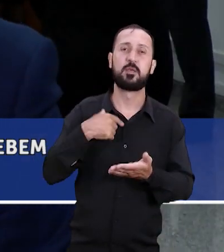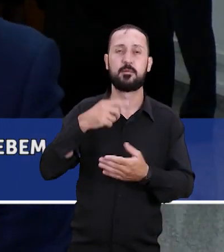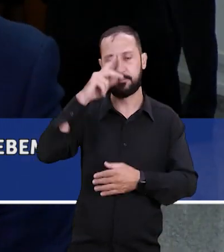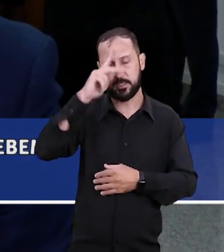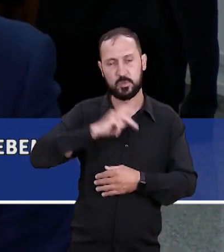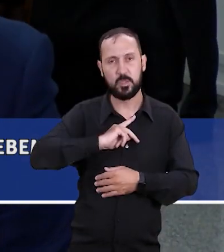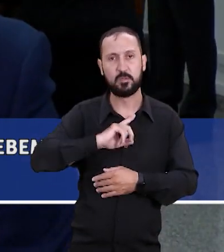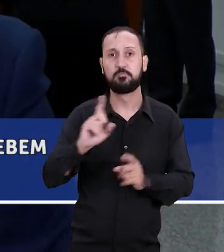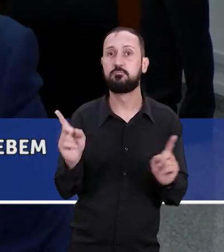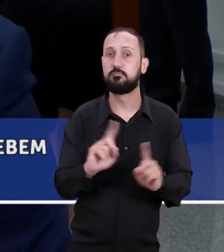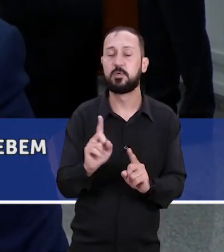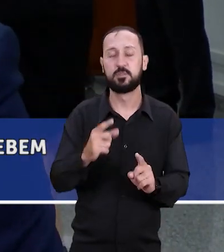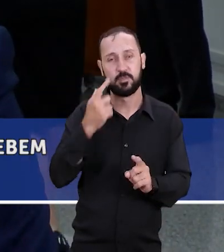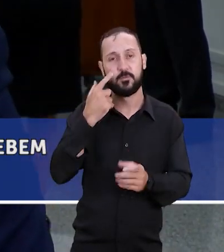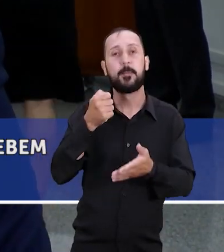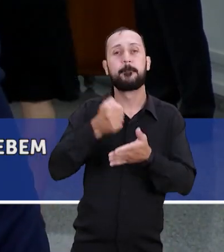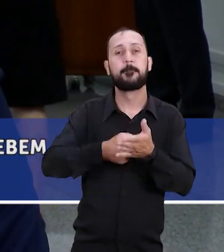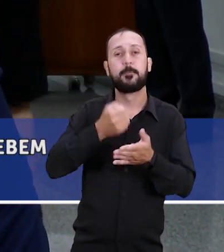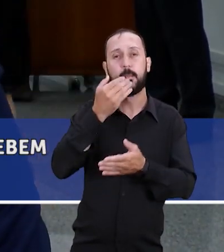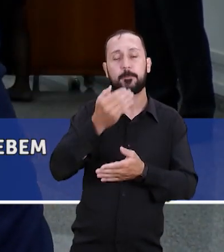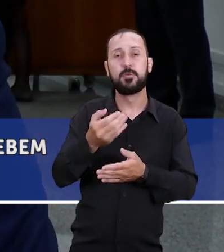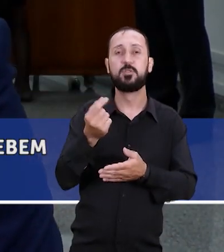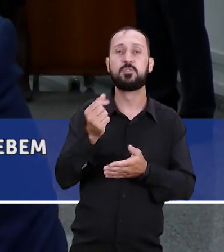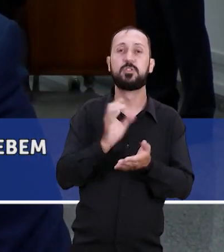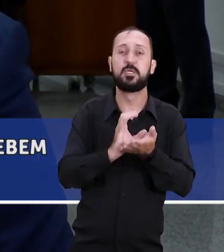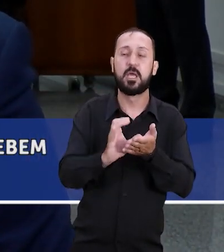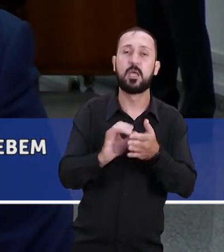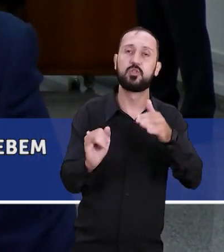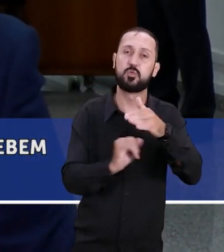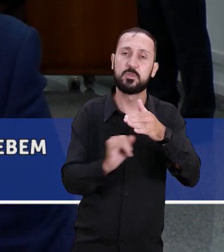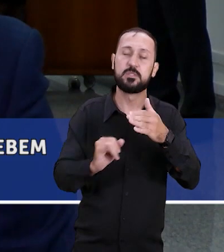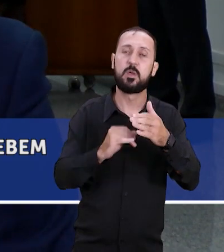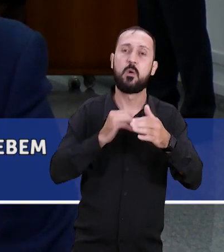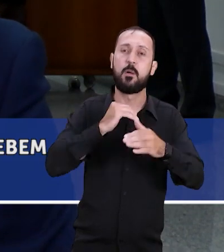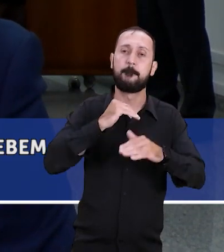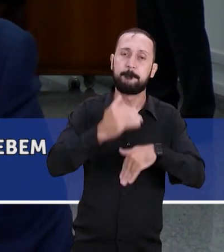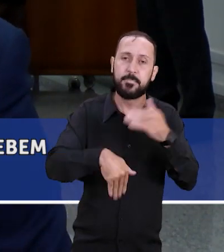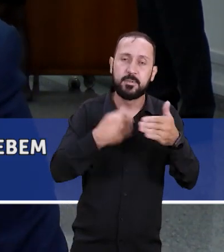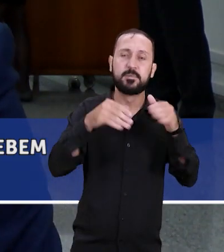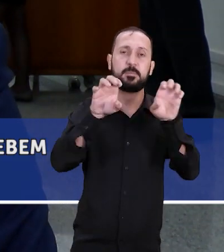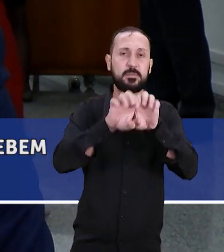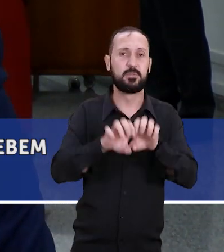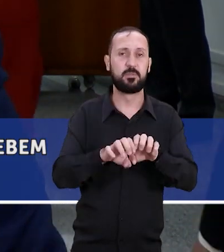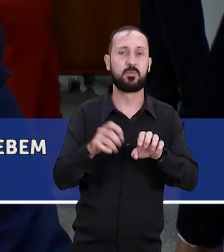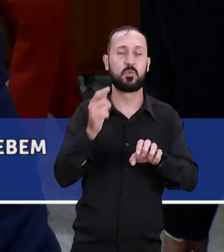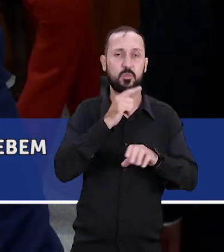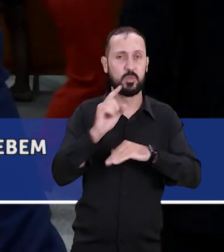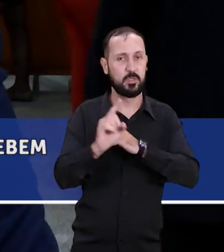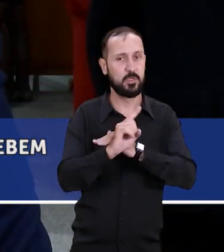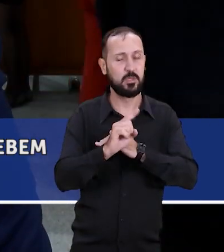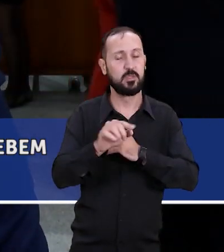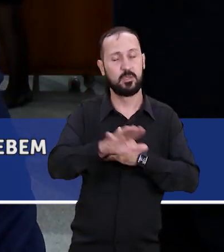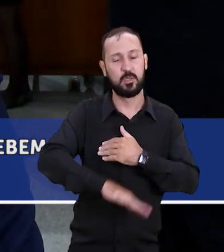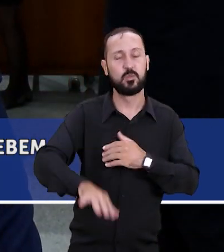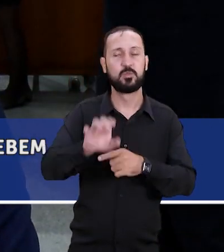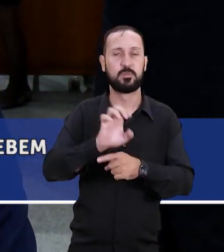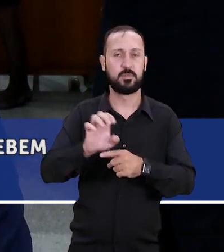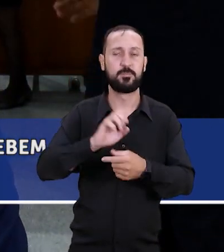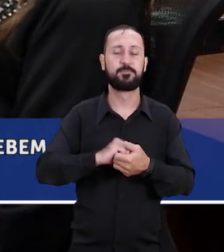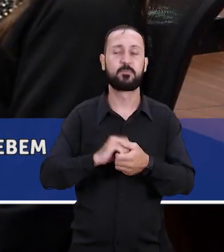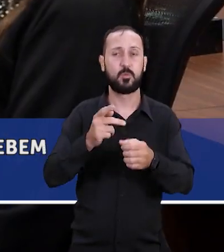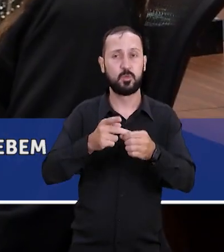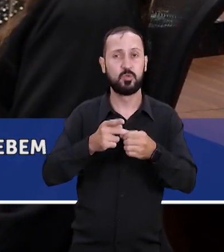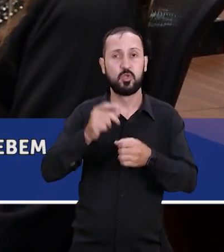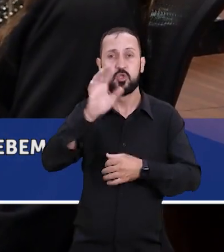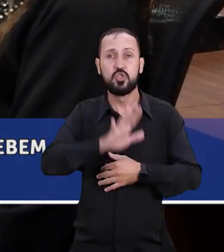somente recursos pessoais para a gente, mas a gente principalmente vem pedir recursos institucionais para que a nossa carreira possa atender às demandas do